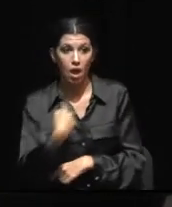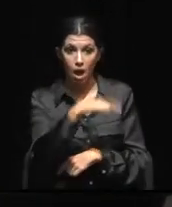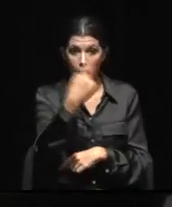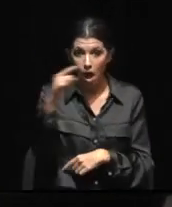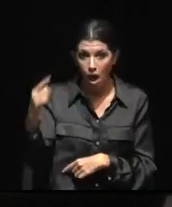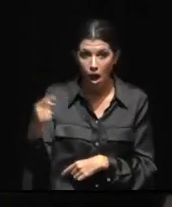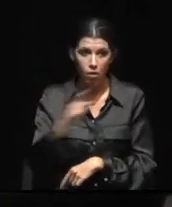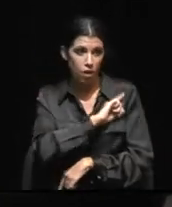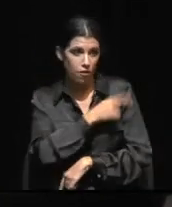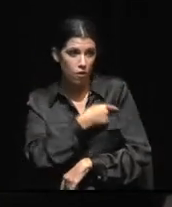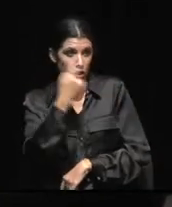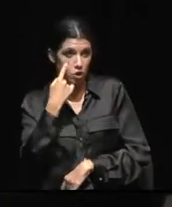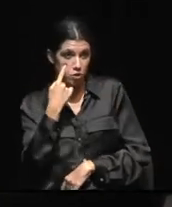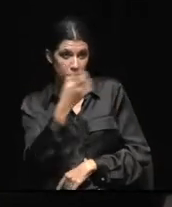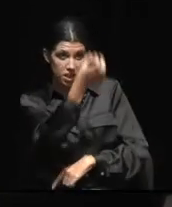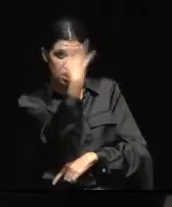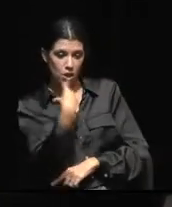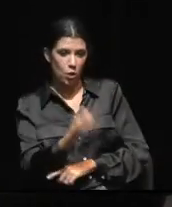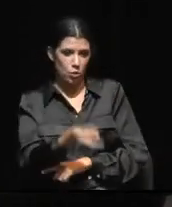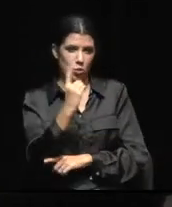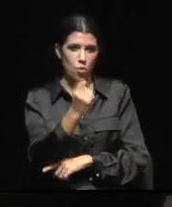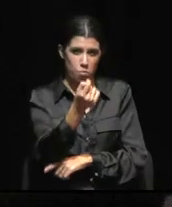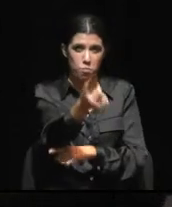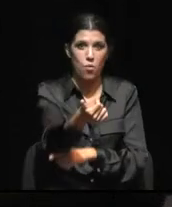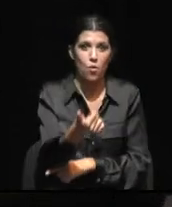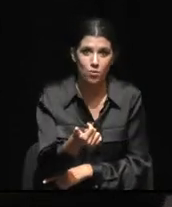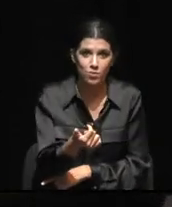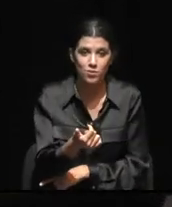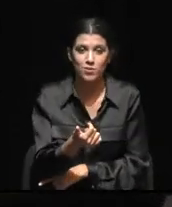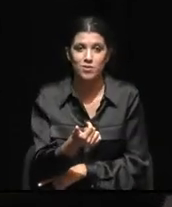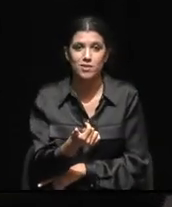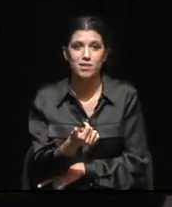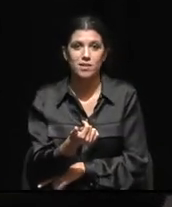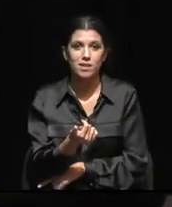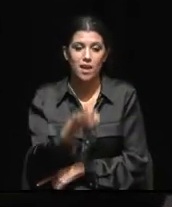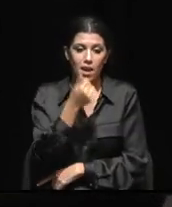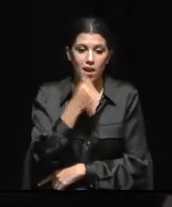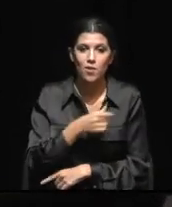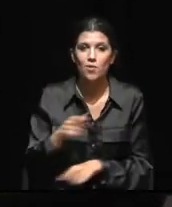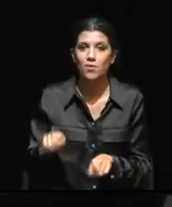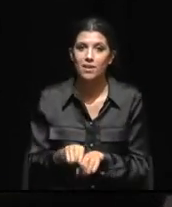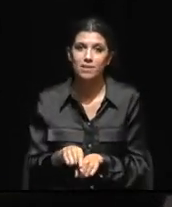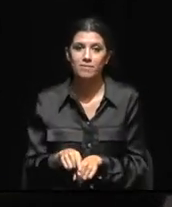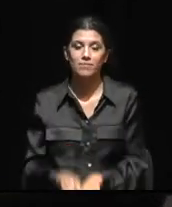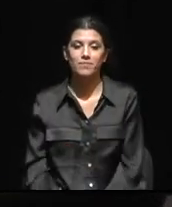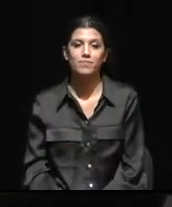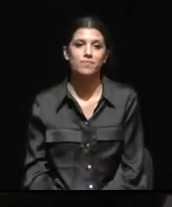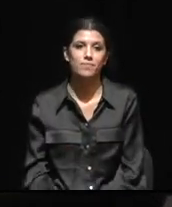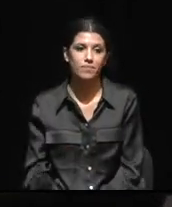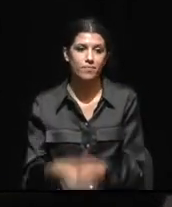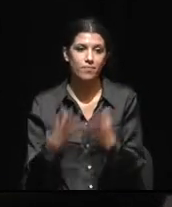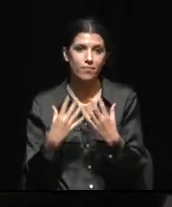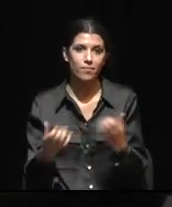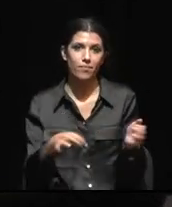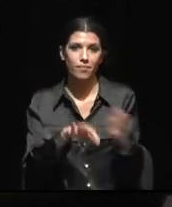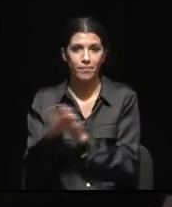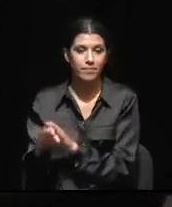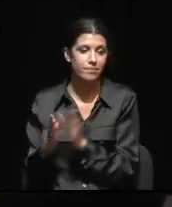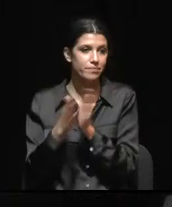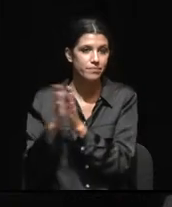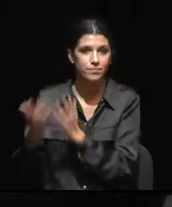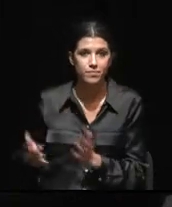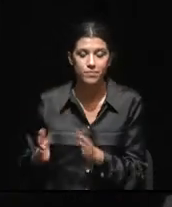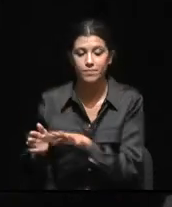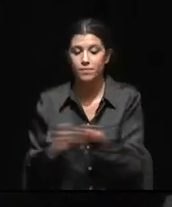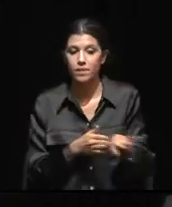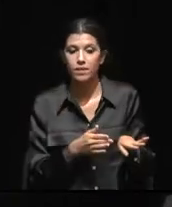poucos que eu considero mais esperta do que eu vítimas precisam que sejam mais espertos nós nós